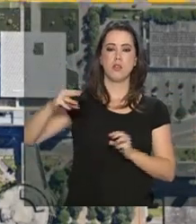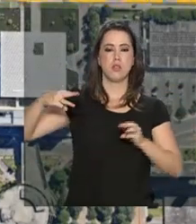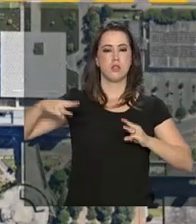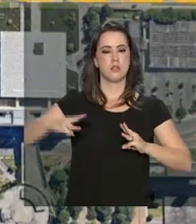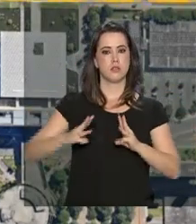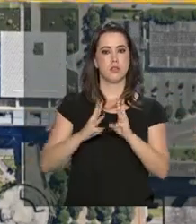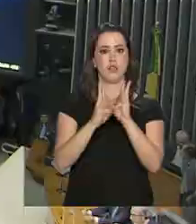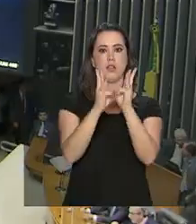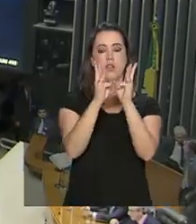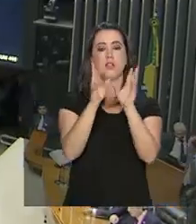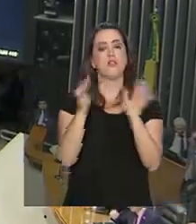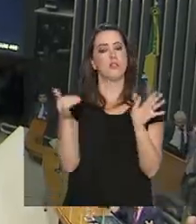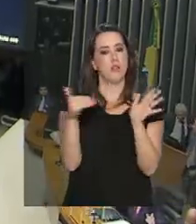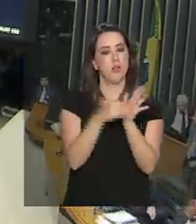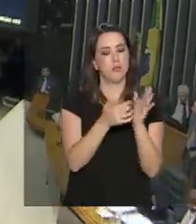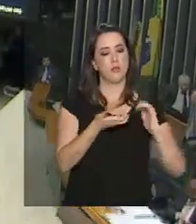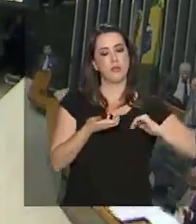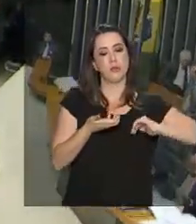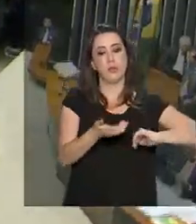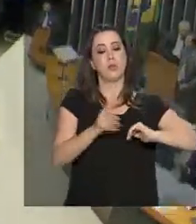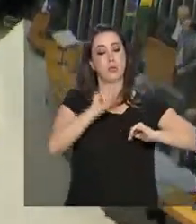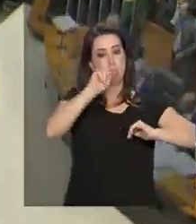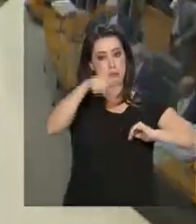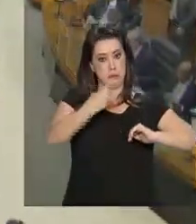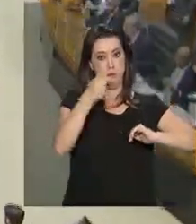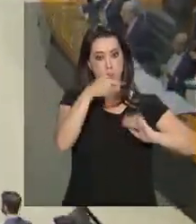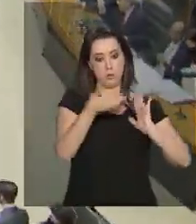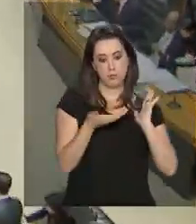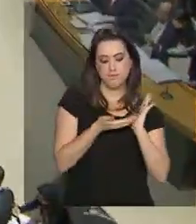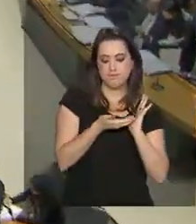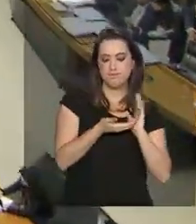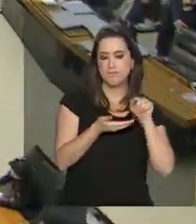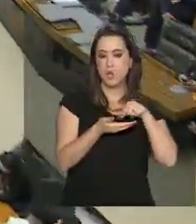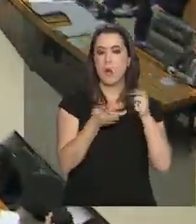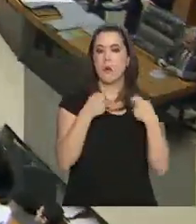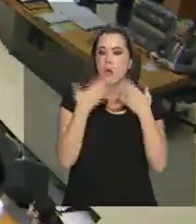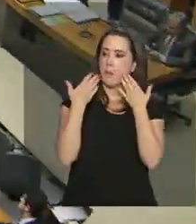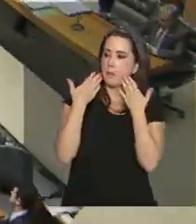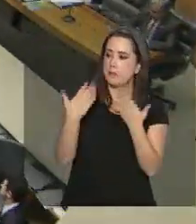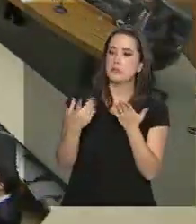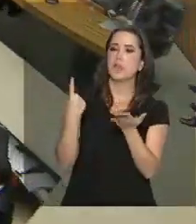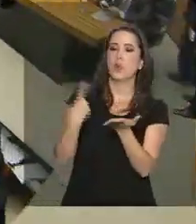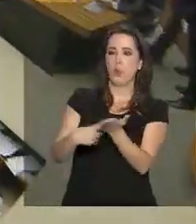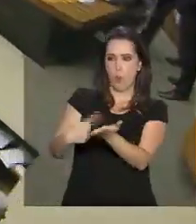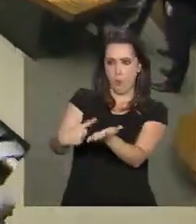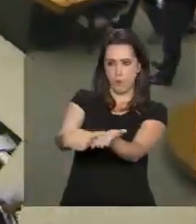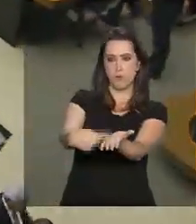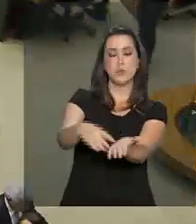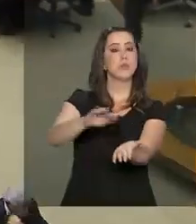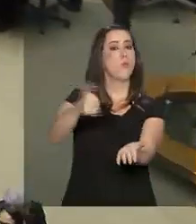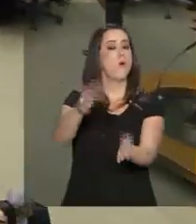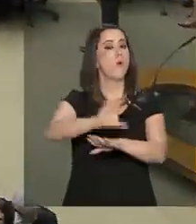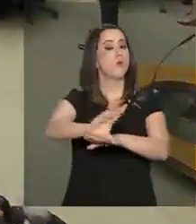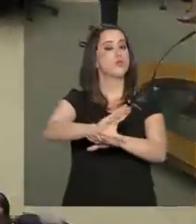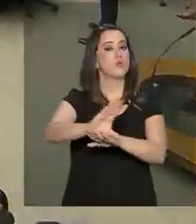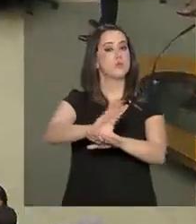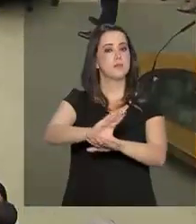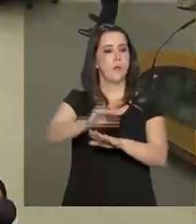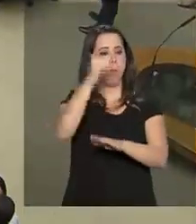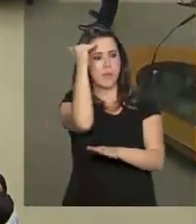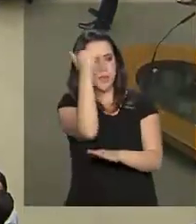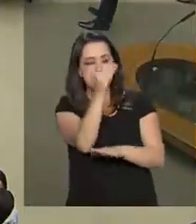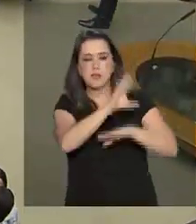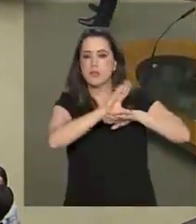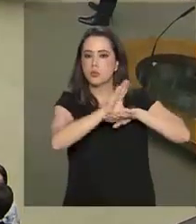o congresso nacional no plenário da câmara dos deputados bolsonaro prestará o compromisso de cumprir a constituição e